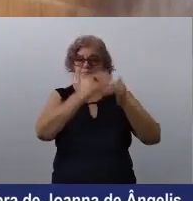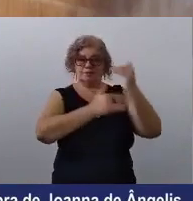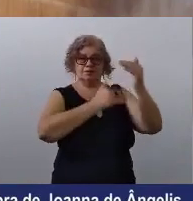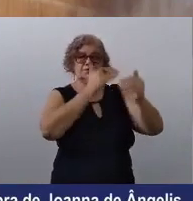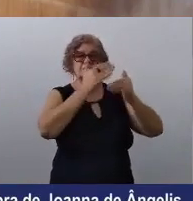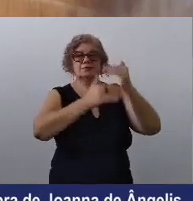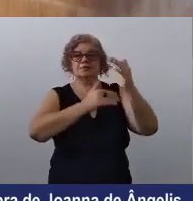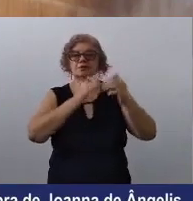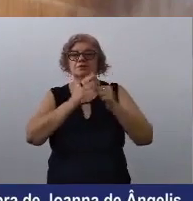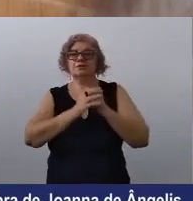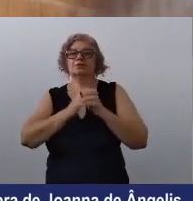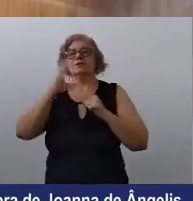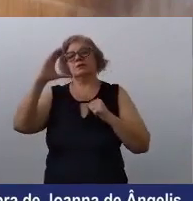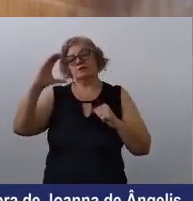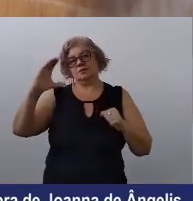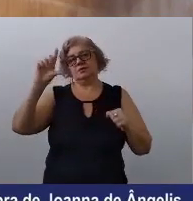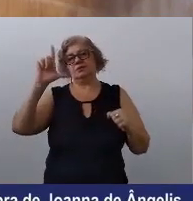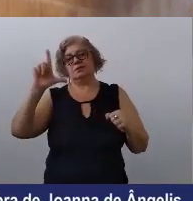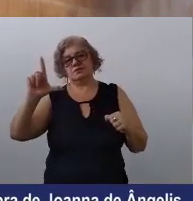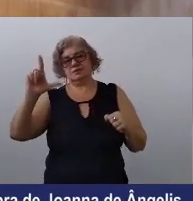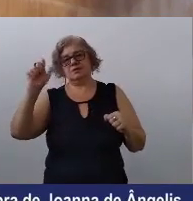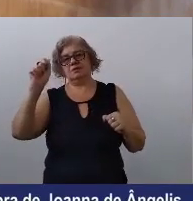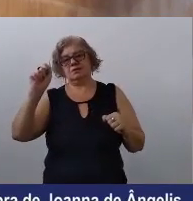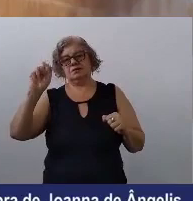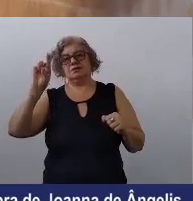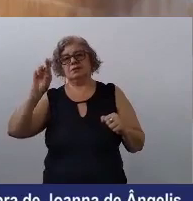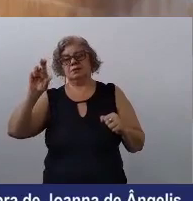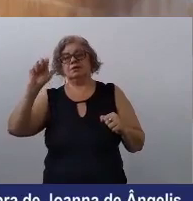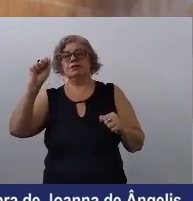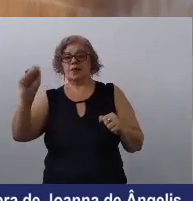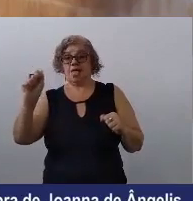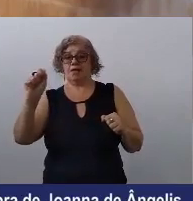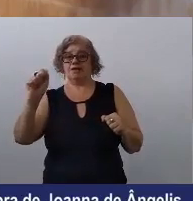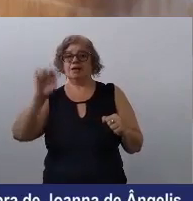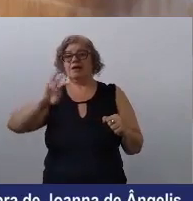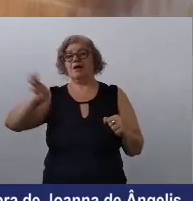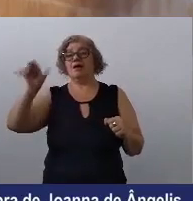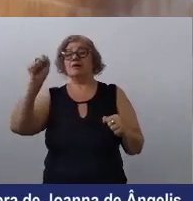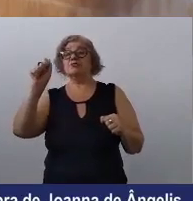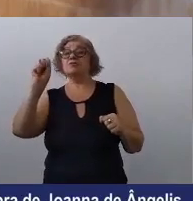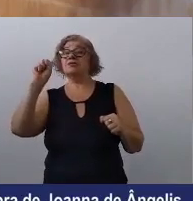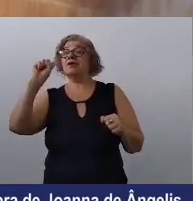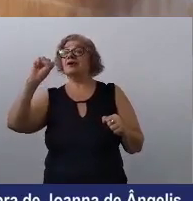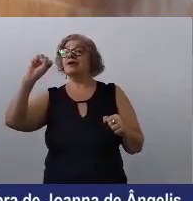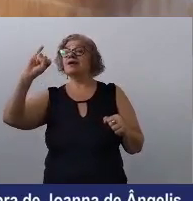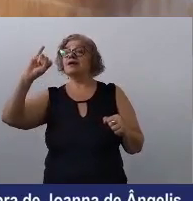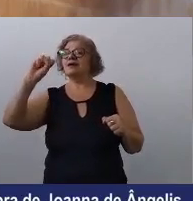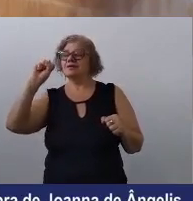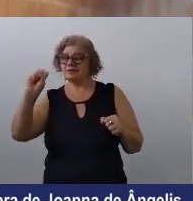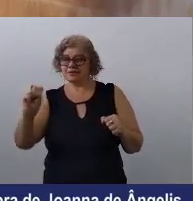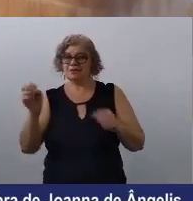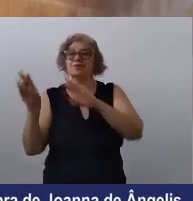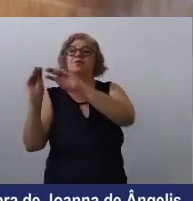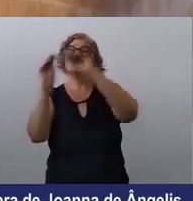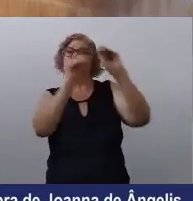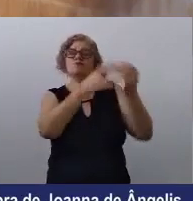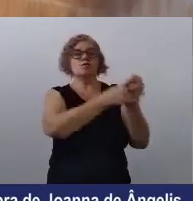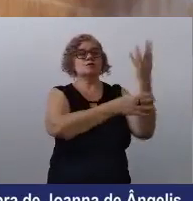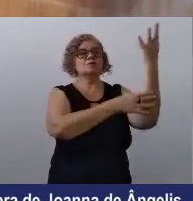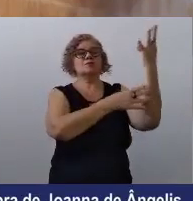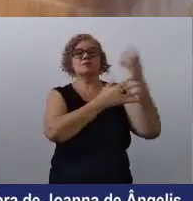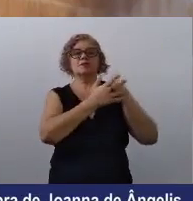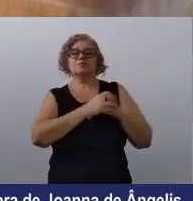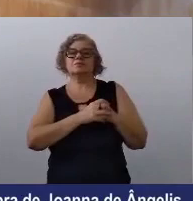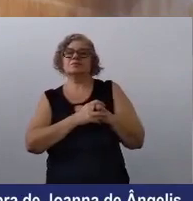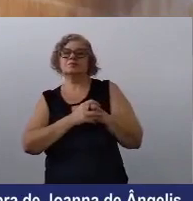grande Clara de Assis nos exemplos de caridade maravilhosos. Quando ela retorna ao plano espiritual,